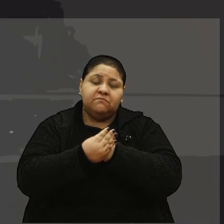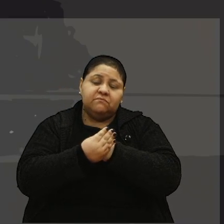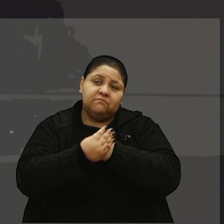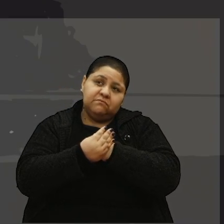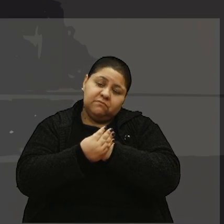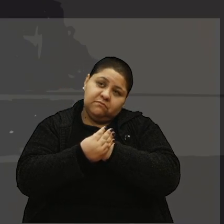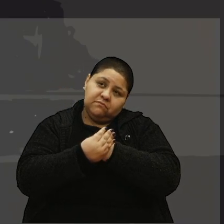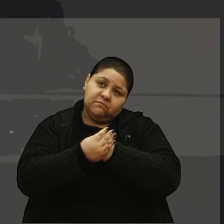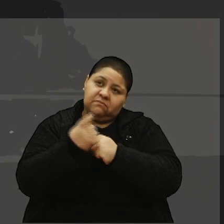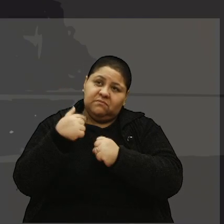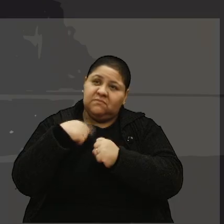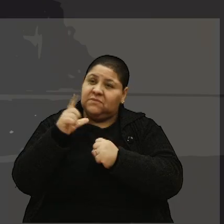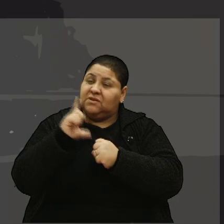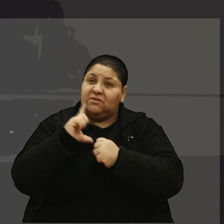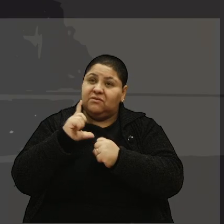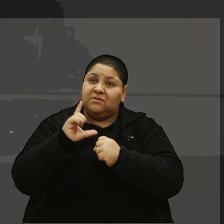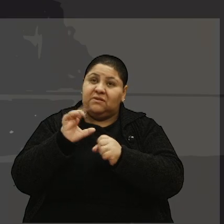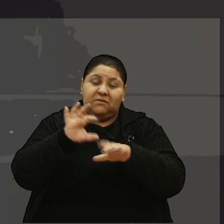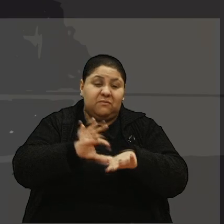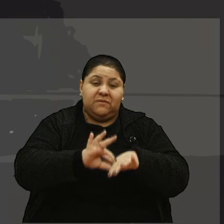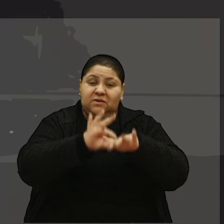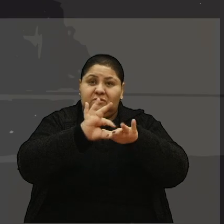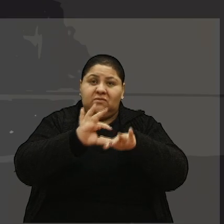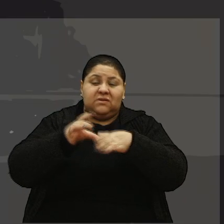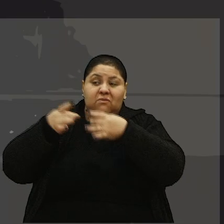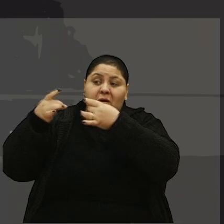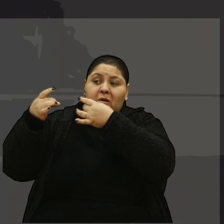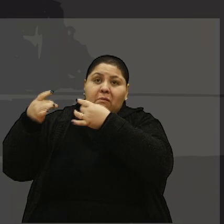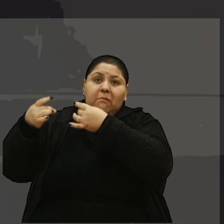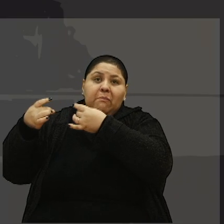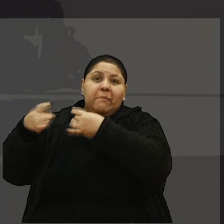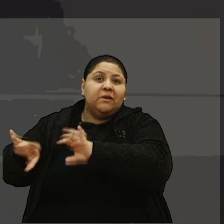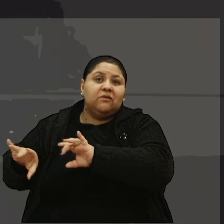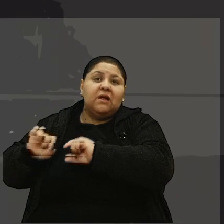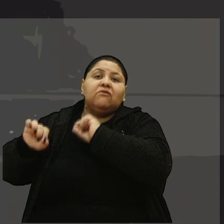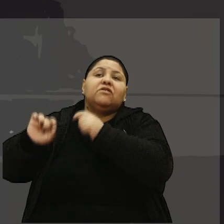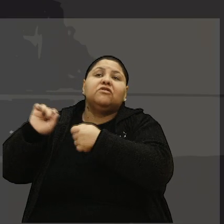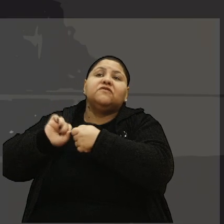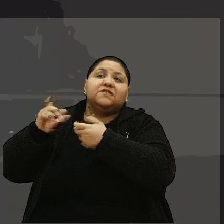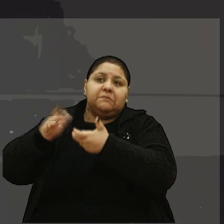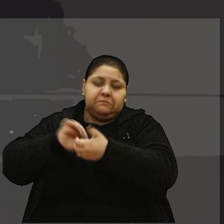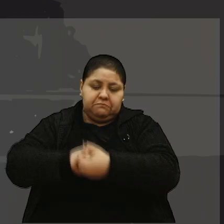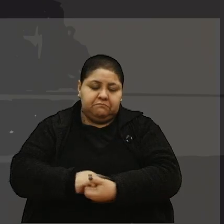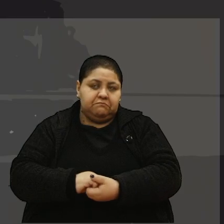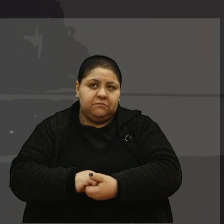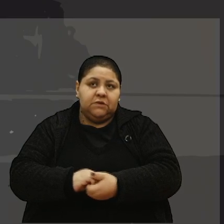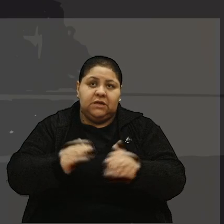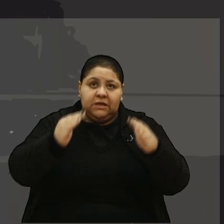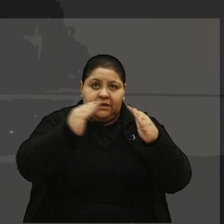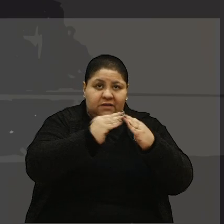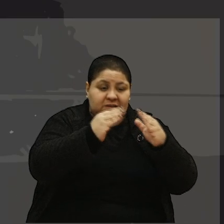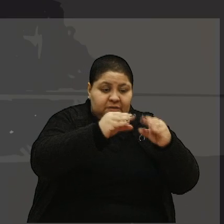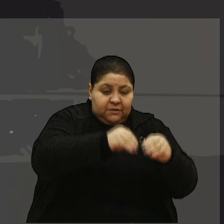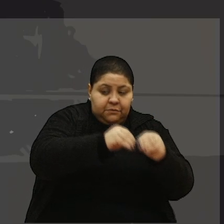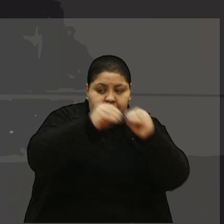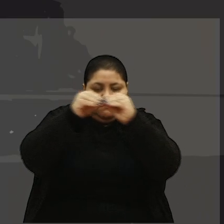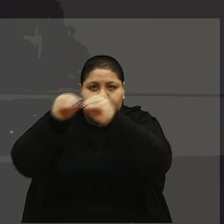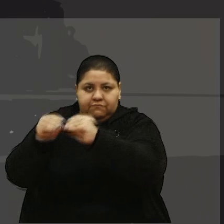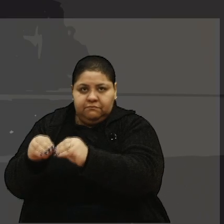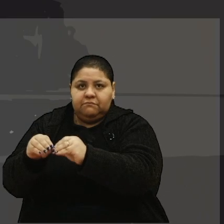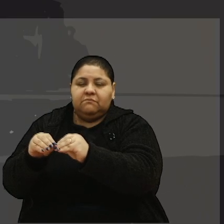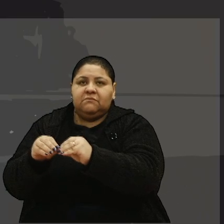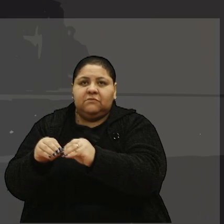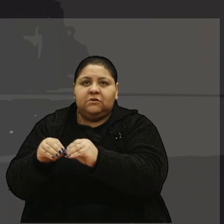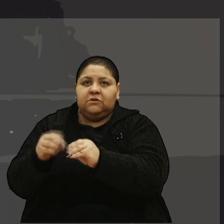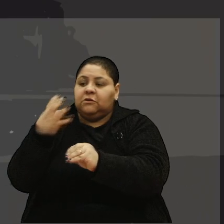que eles não têm dono, eles são abandonados. Então, o que nós fizemos? Levamos essas casinhas até lá, né, para